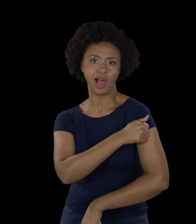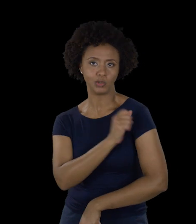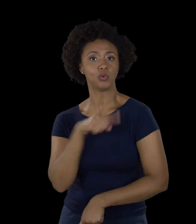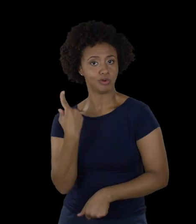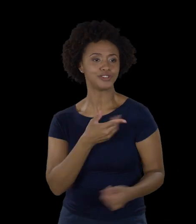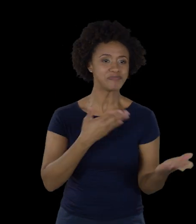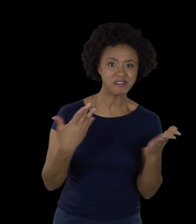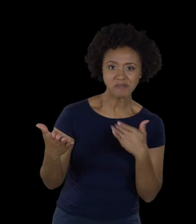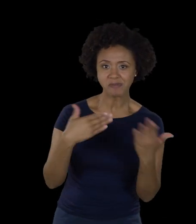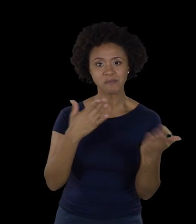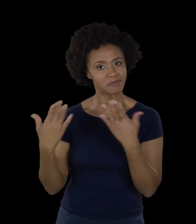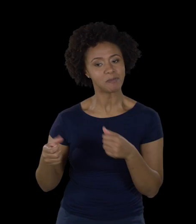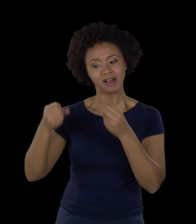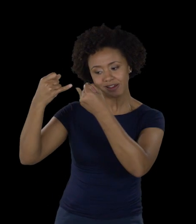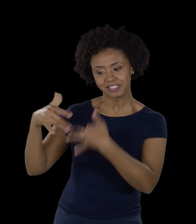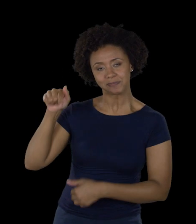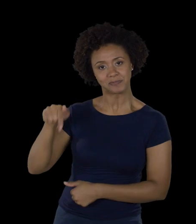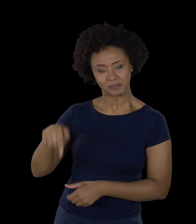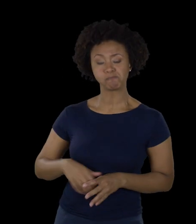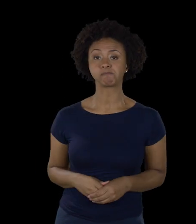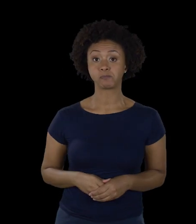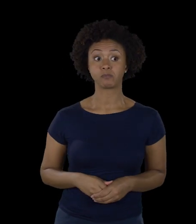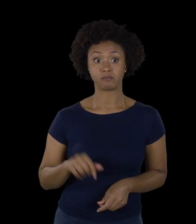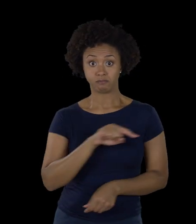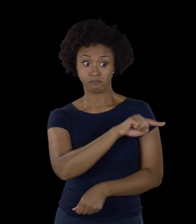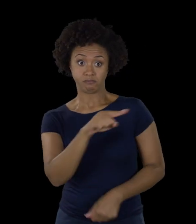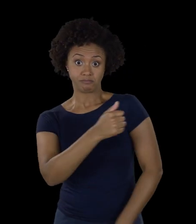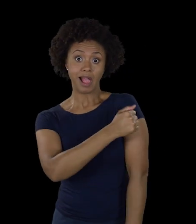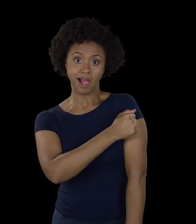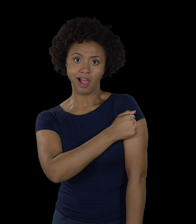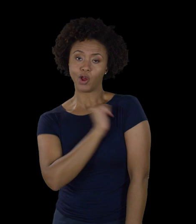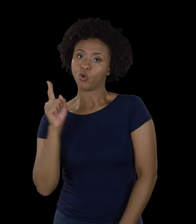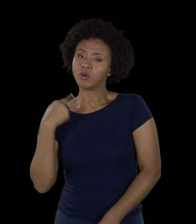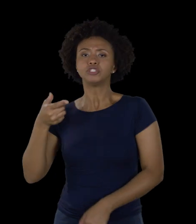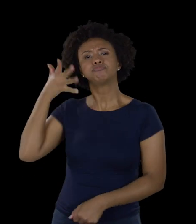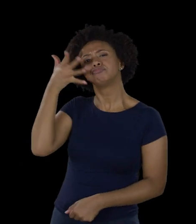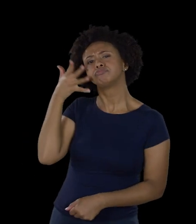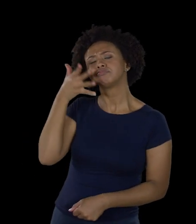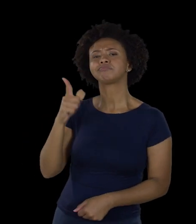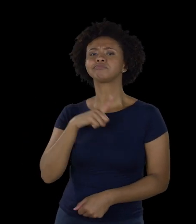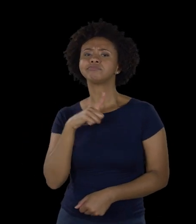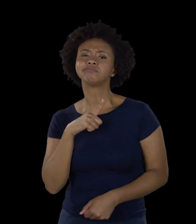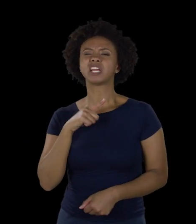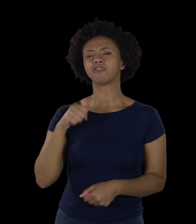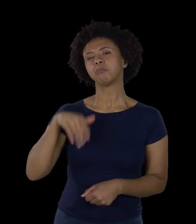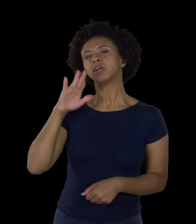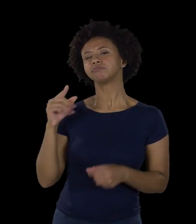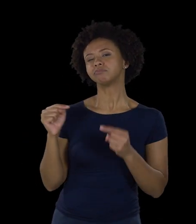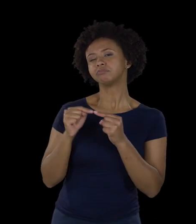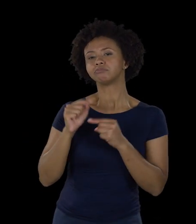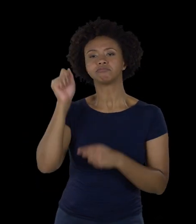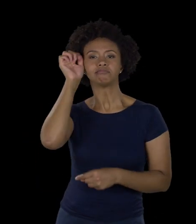projeto cultural que nós promovemos. Com os estudantes, as apresentações elas foram um pouco mais lúdicas para